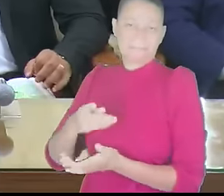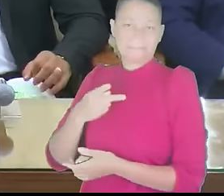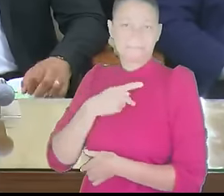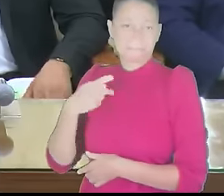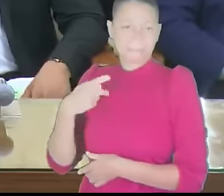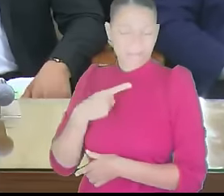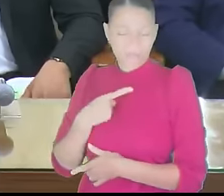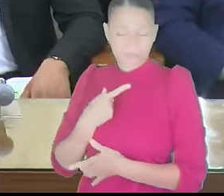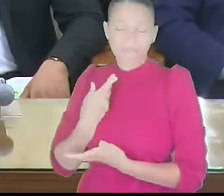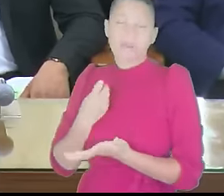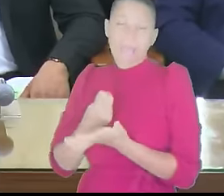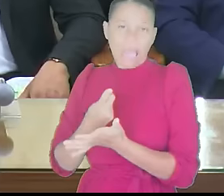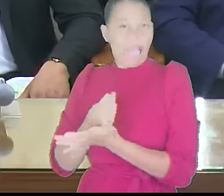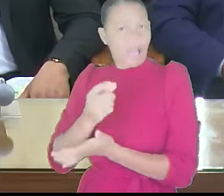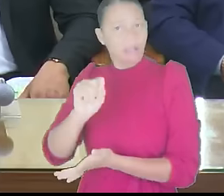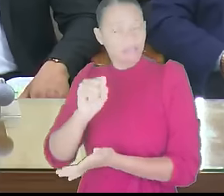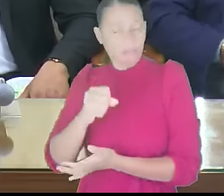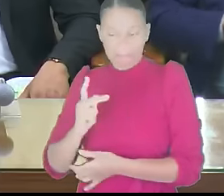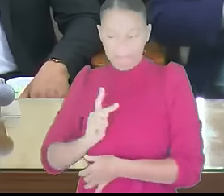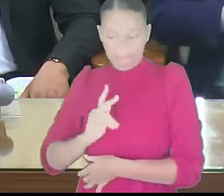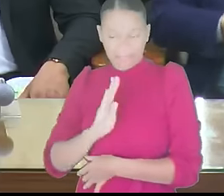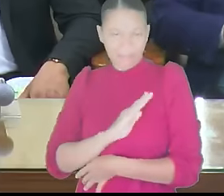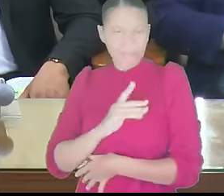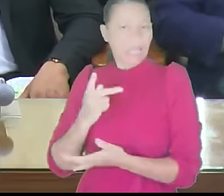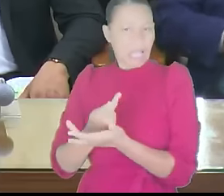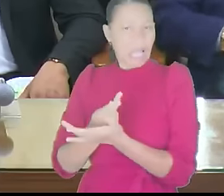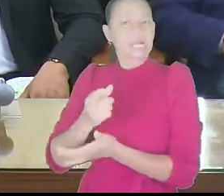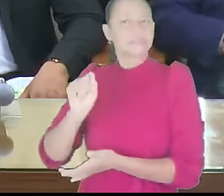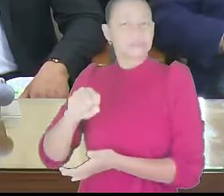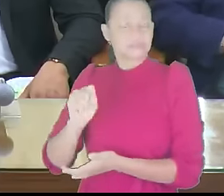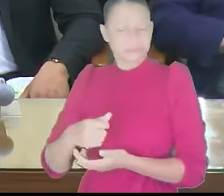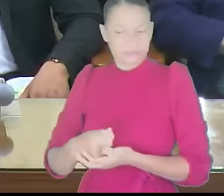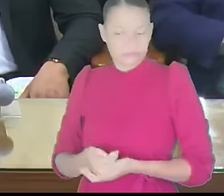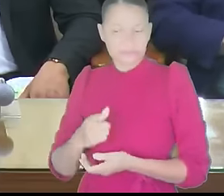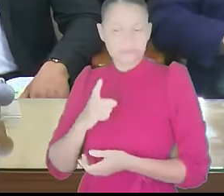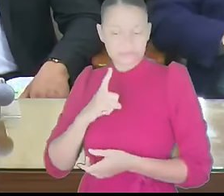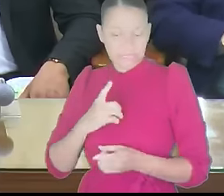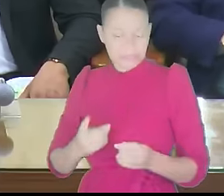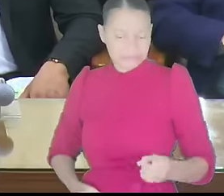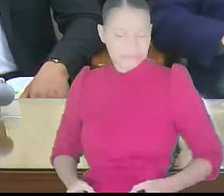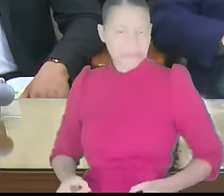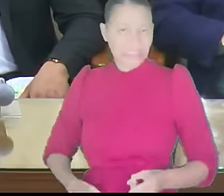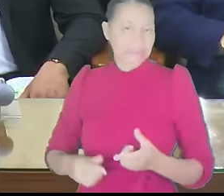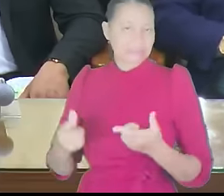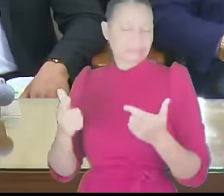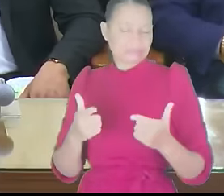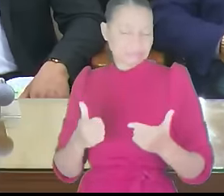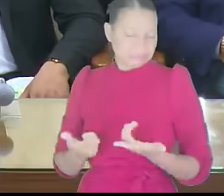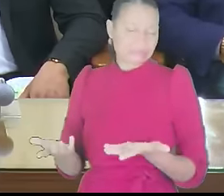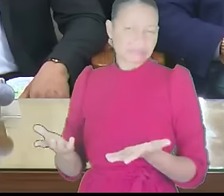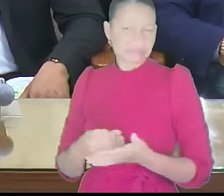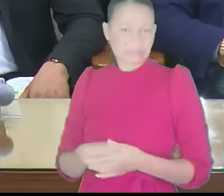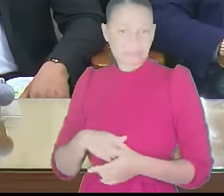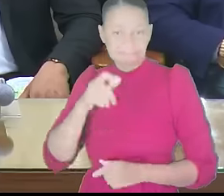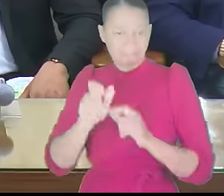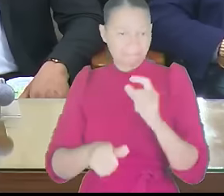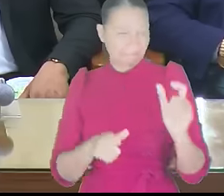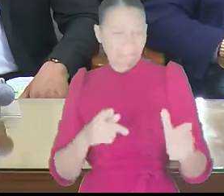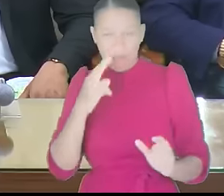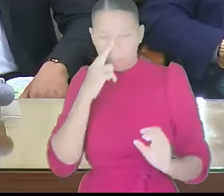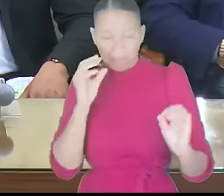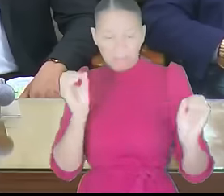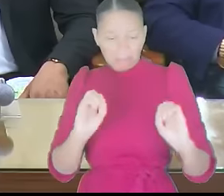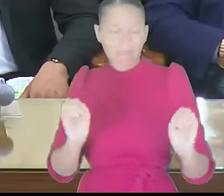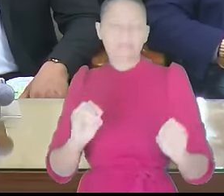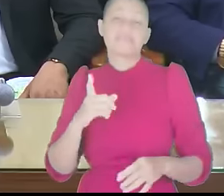é pastor? Tem. Tem presbítero que não é presbítero? Tem. Tem diácono que não é diácono? Tem. Tem membro que não é cristão?